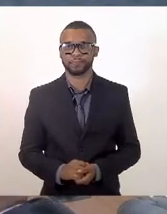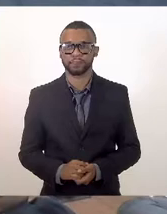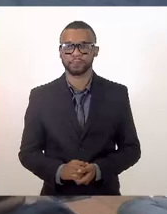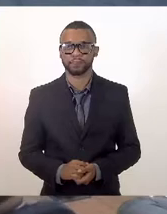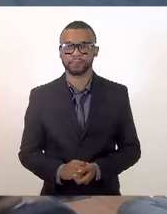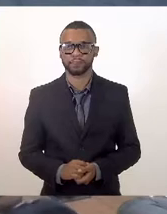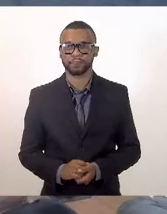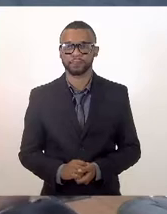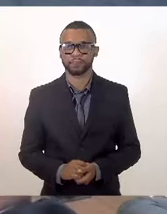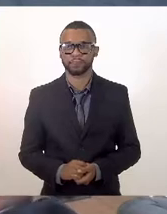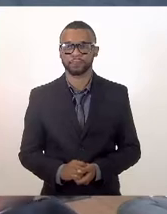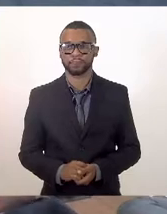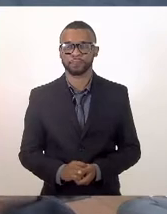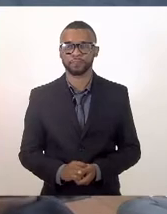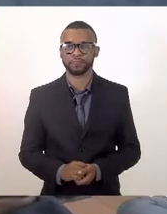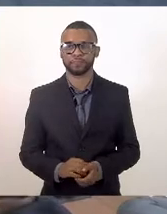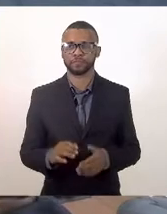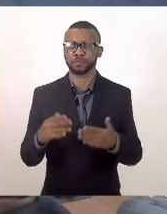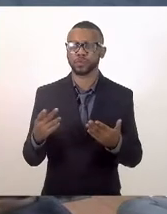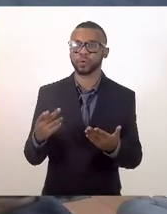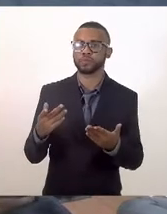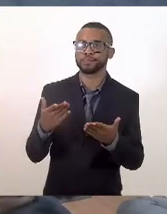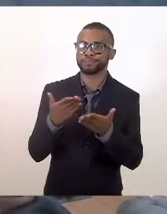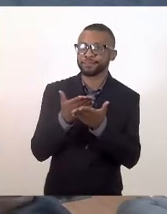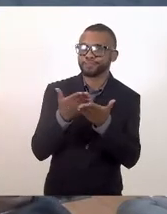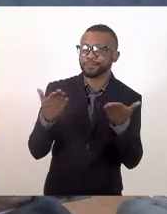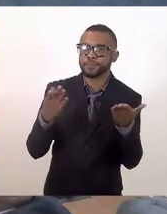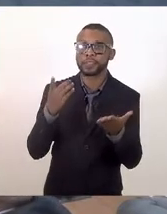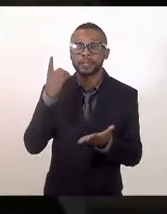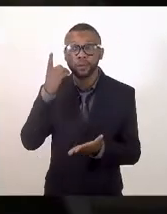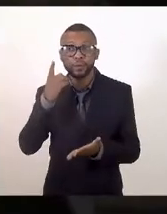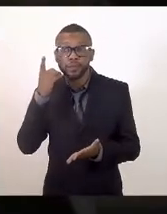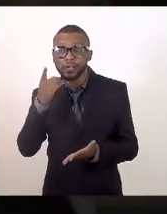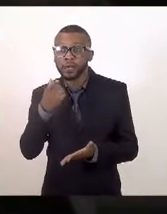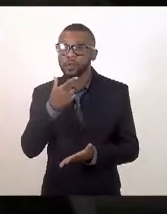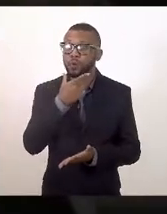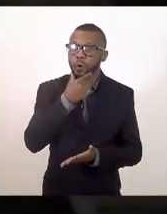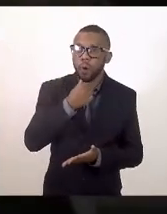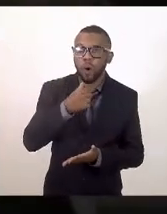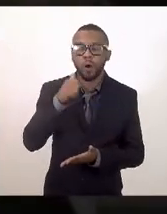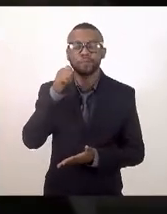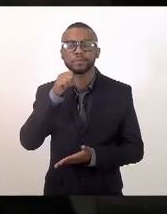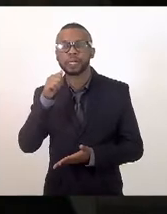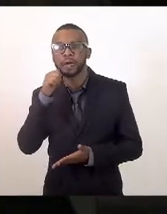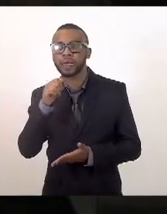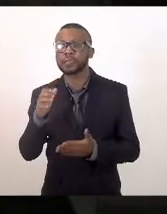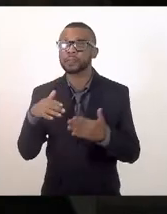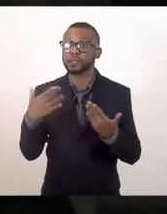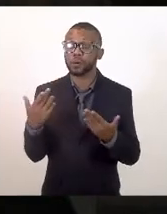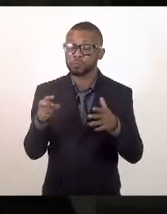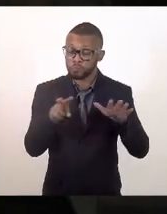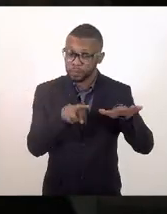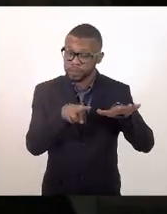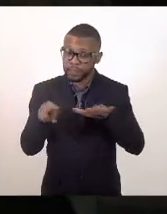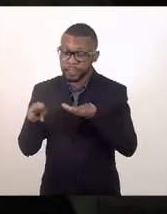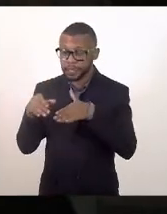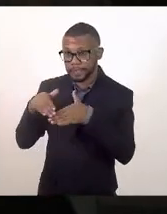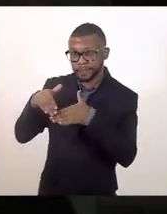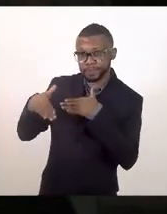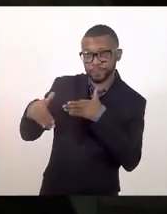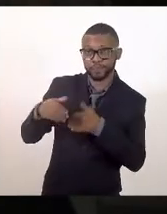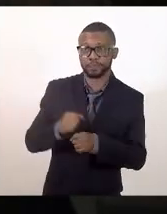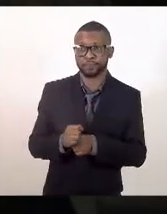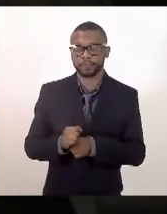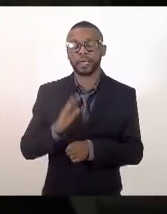Som. Senhor presidente, senhoras deputadas, senhores deputados, nesta semana é a